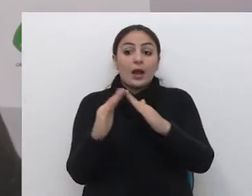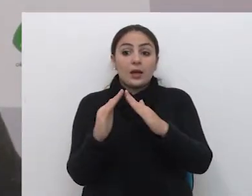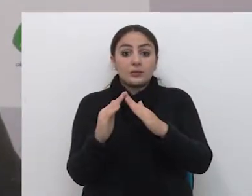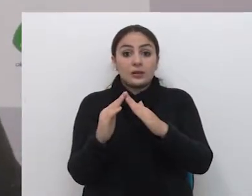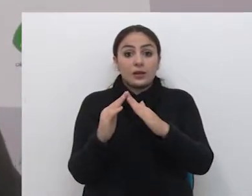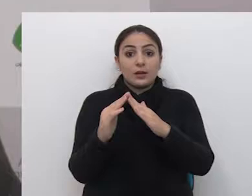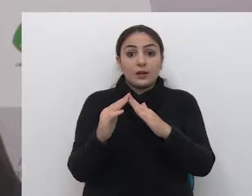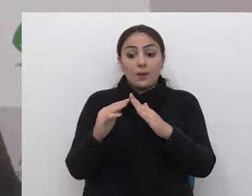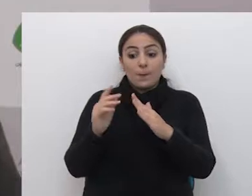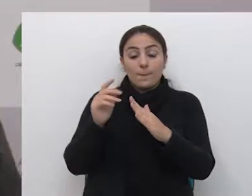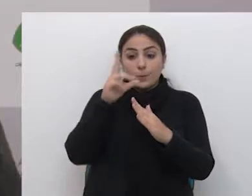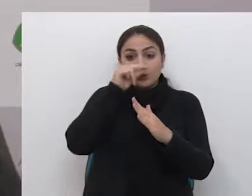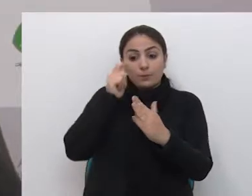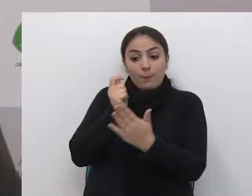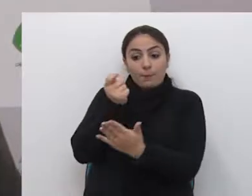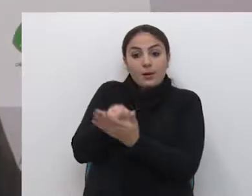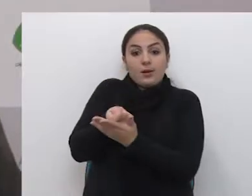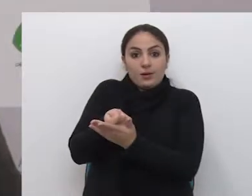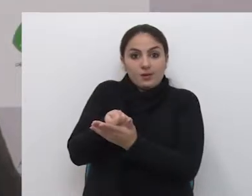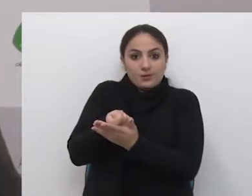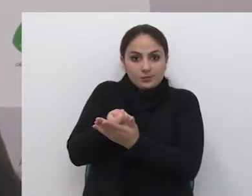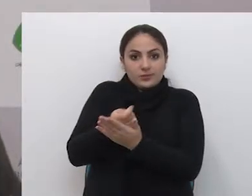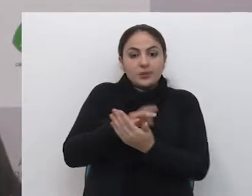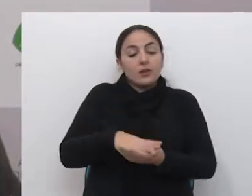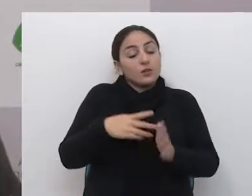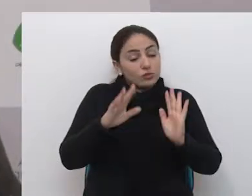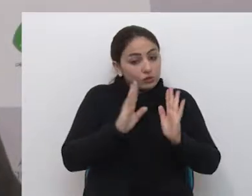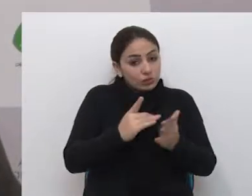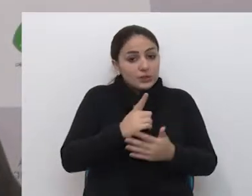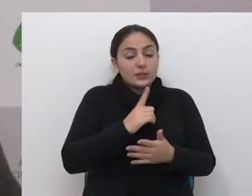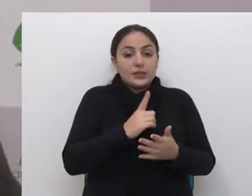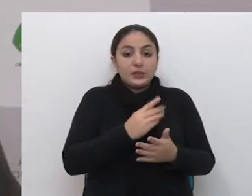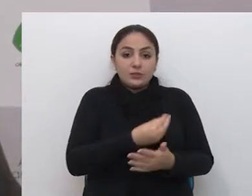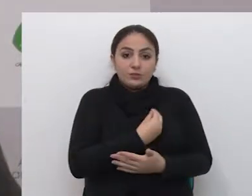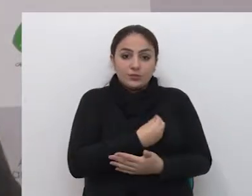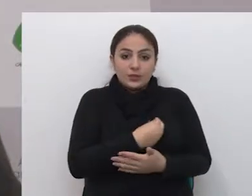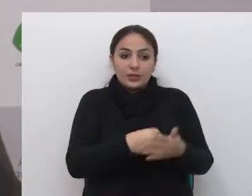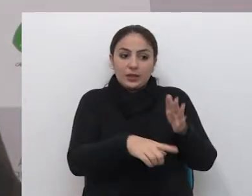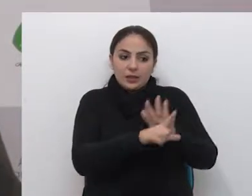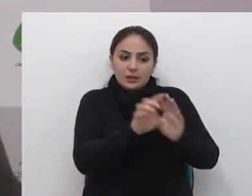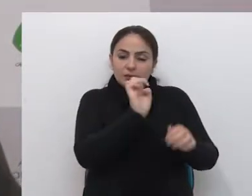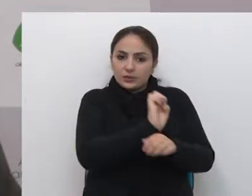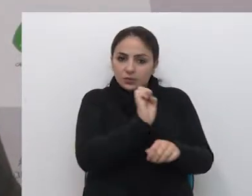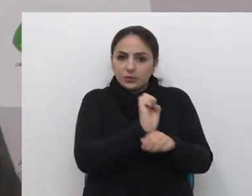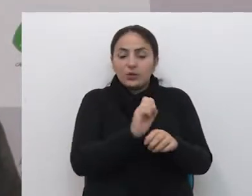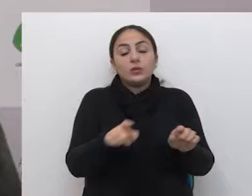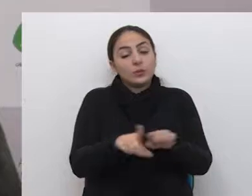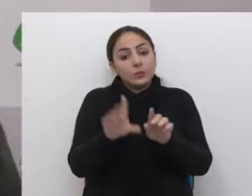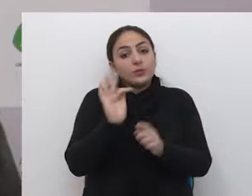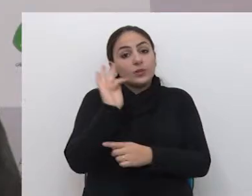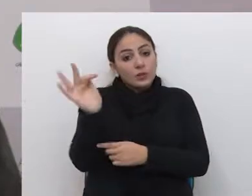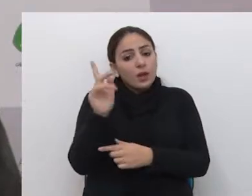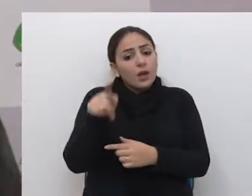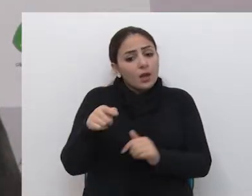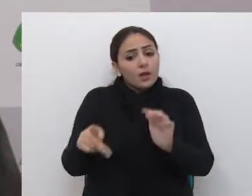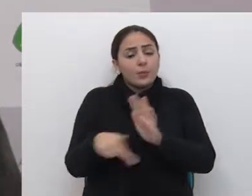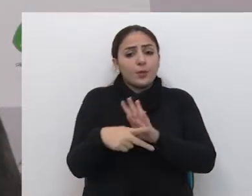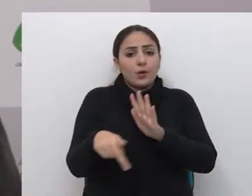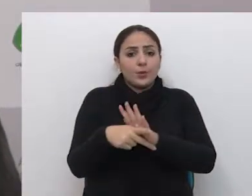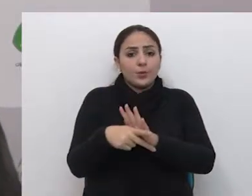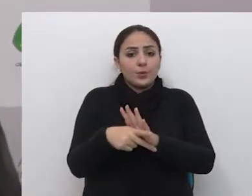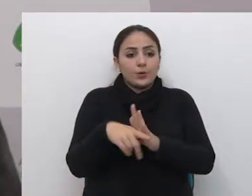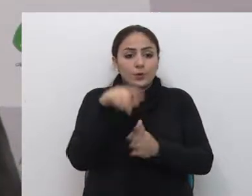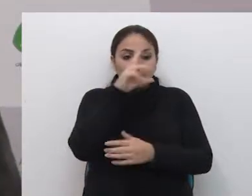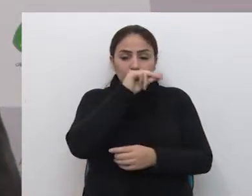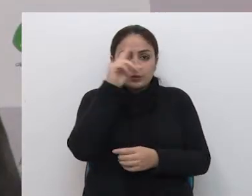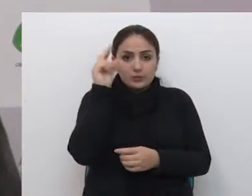outro imóvel custeado aí pelo poder público. É, na verdade, um instituto que já está previsto na legislação estadual, também já está previsto na legislação federal. Eram, inclusive,